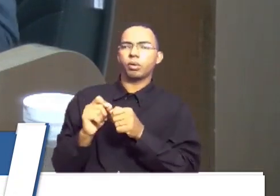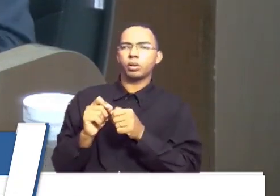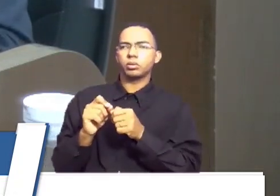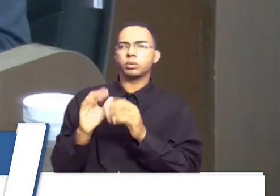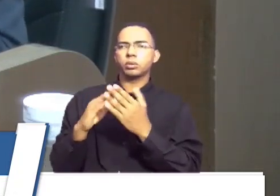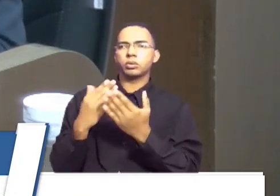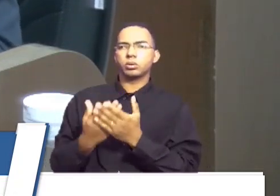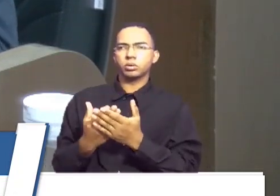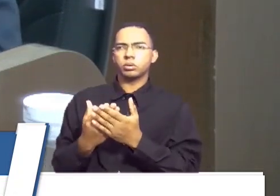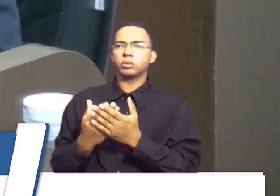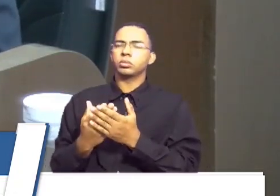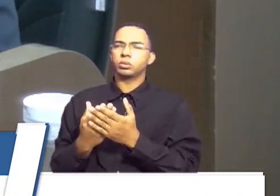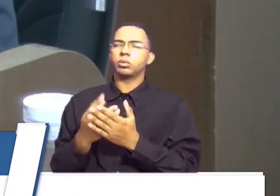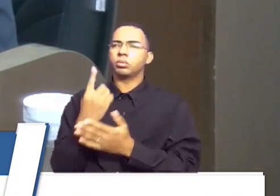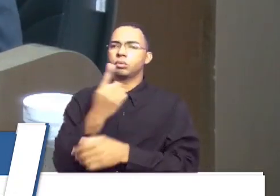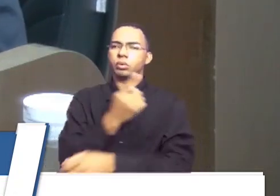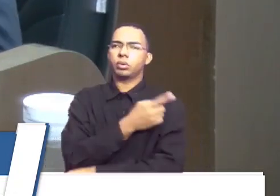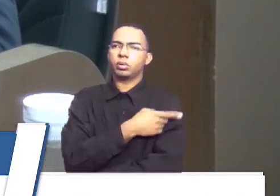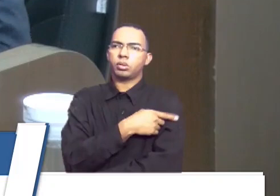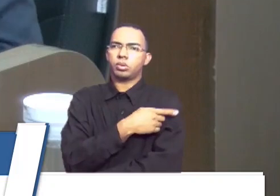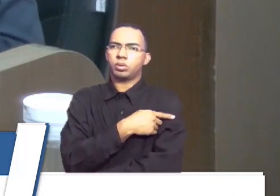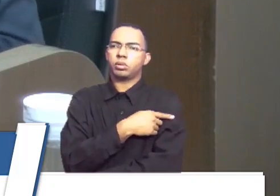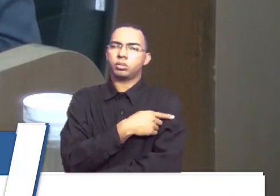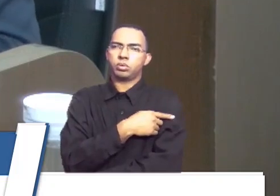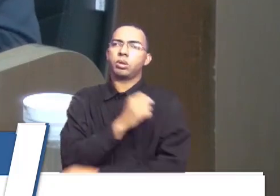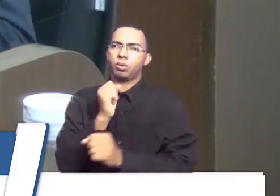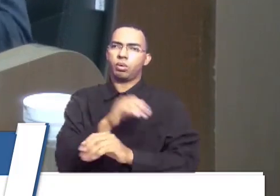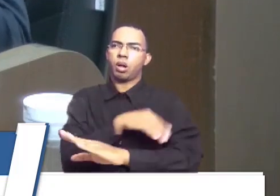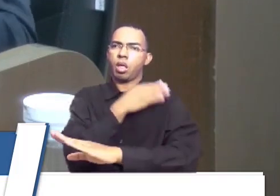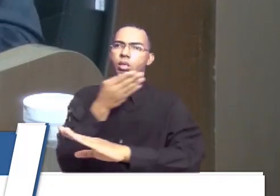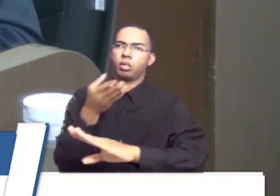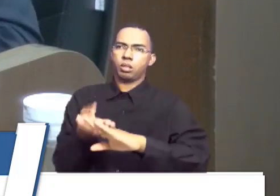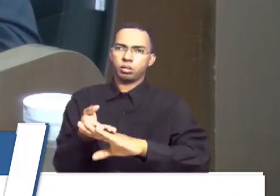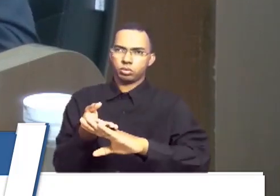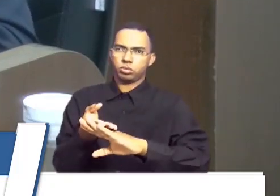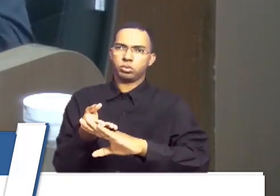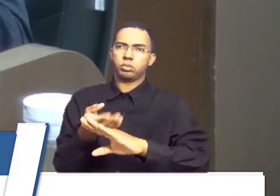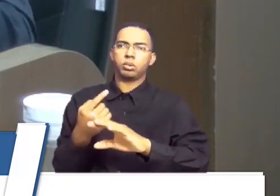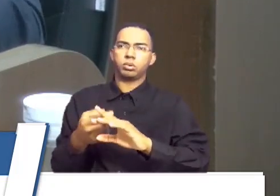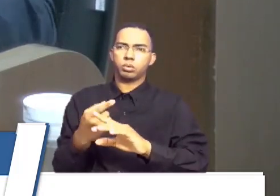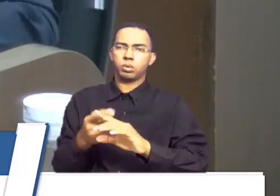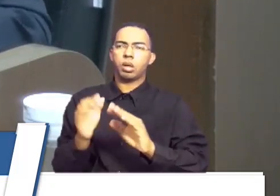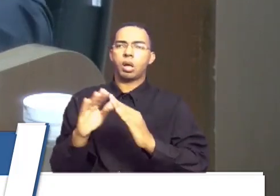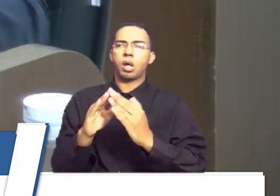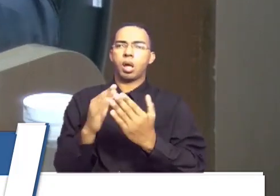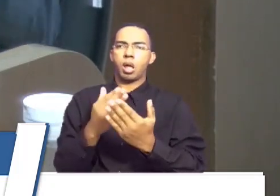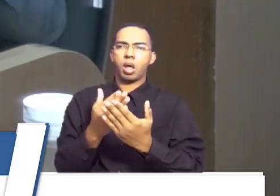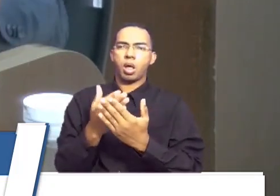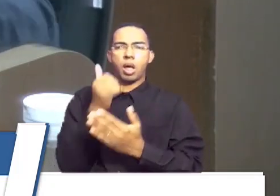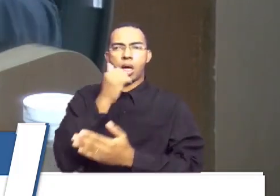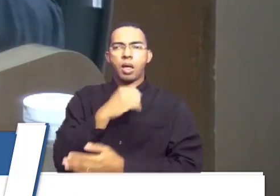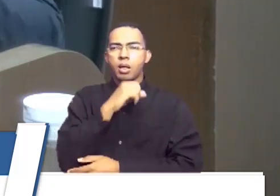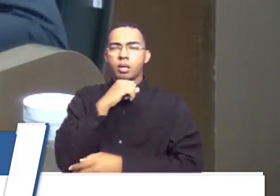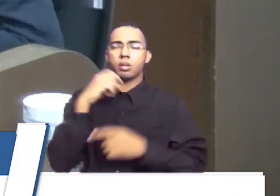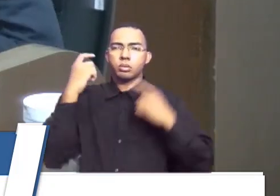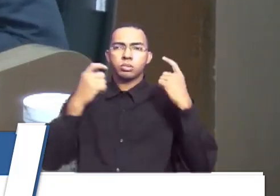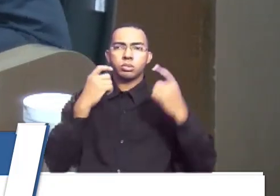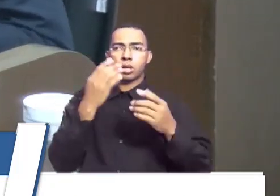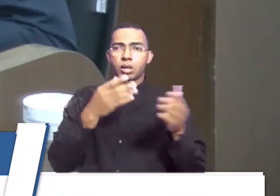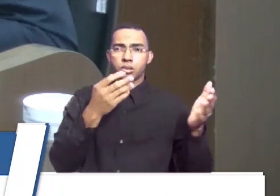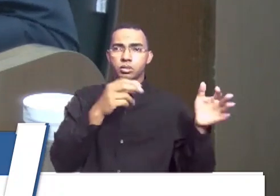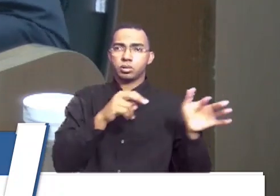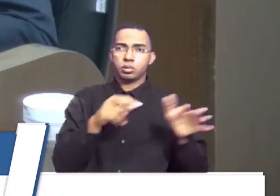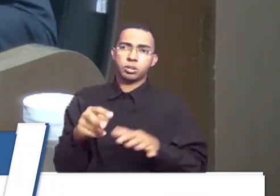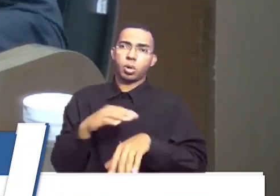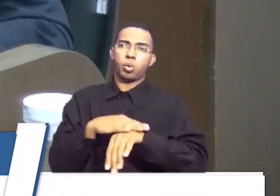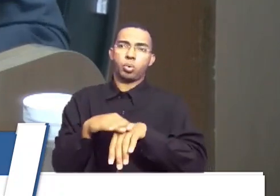do primeiro ano seja período integral? Porque as mães estão em desespero. Inclusive, essa semana eu conversei